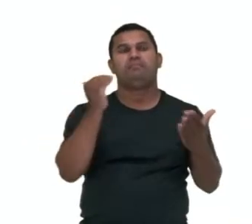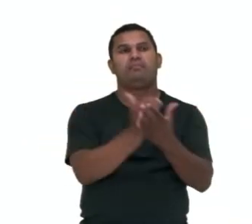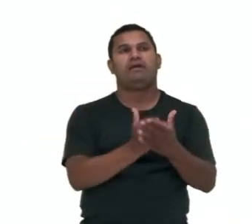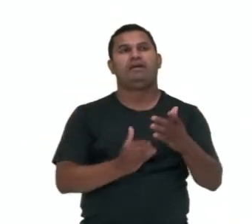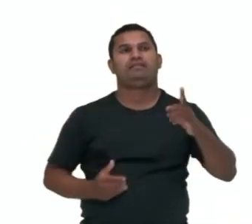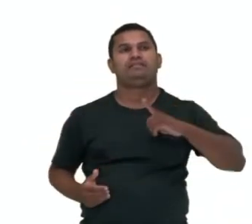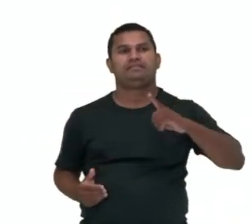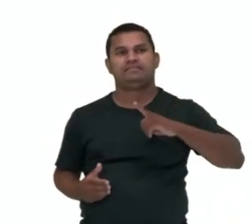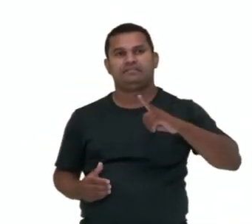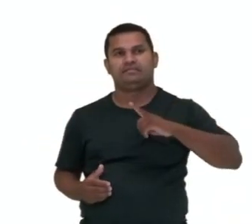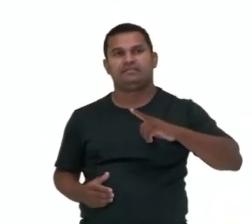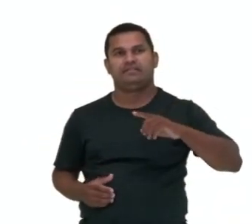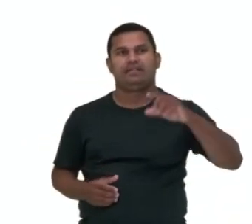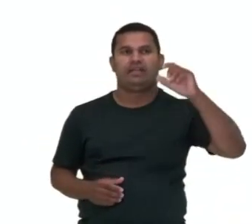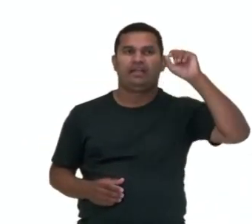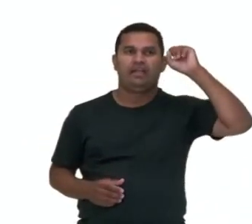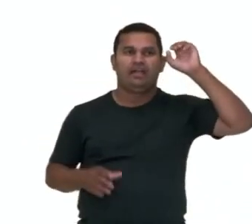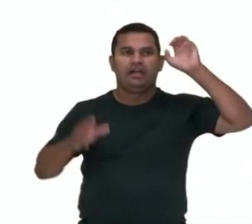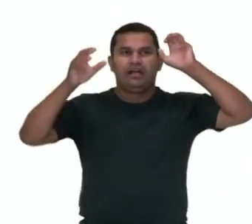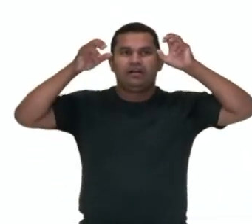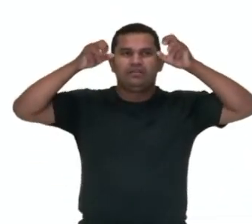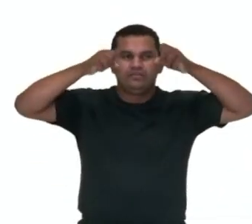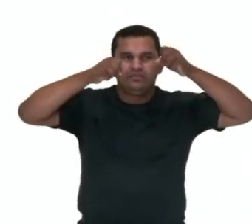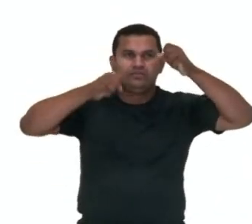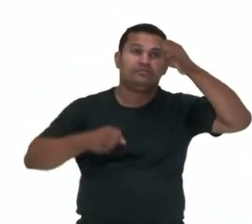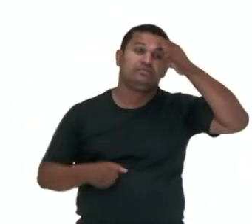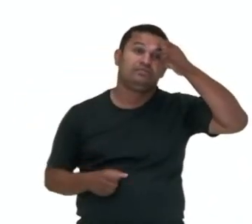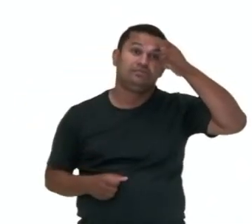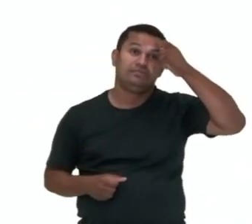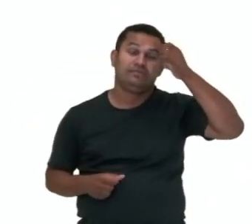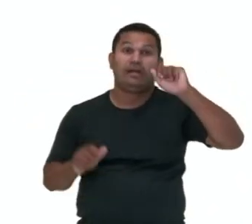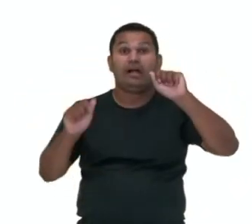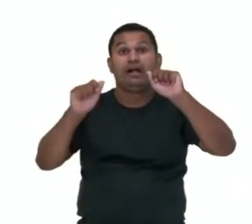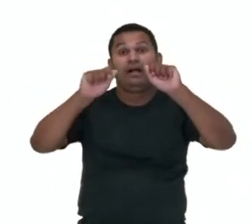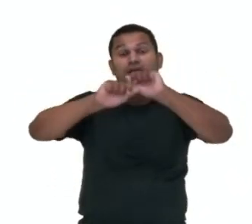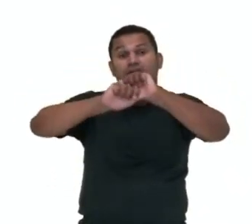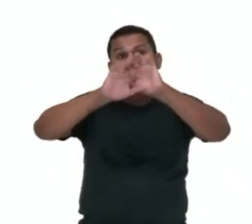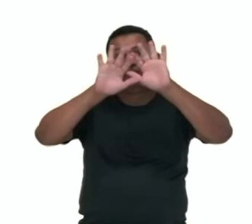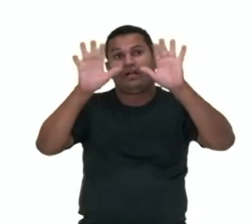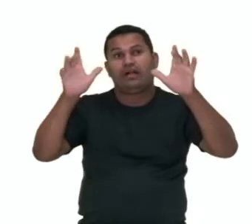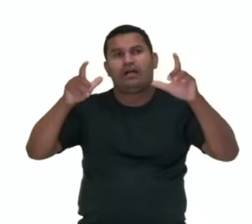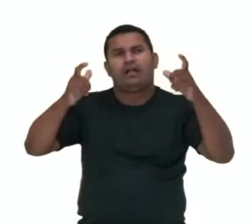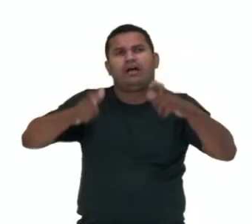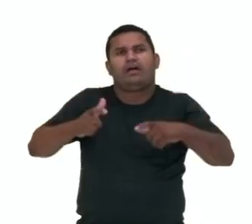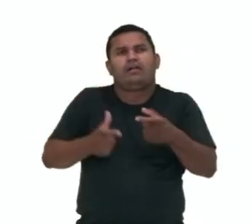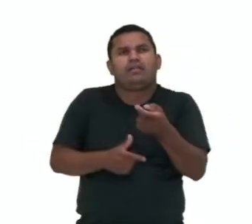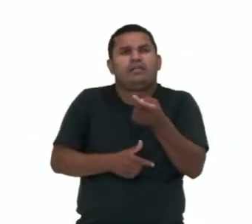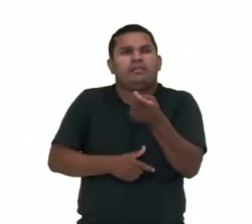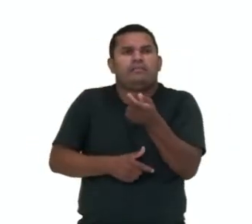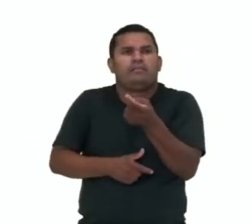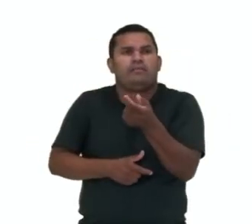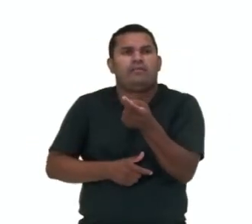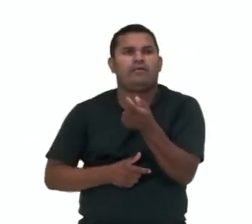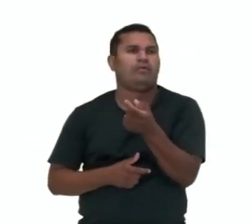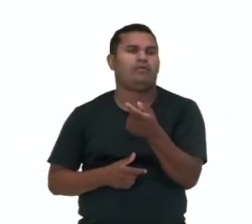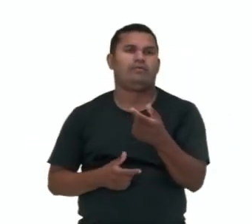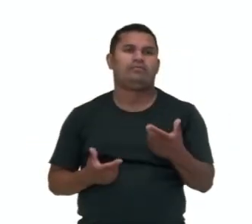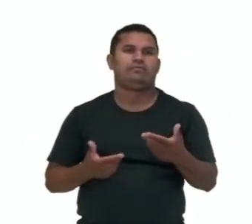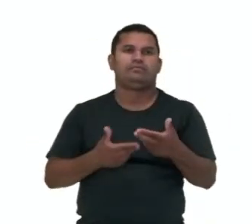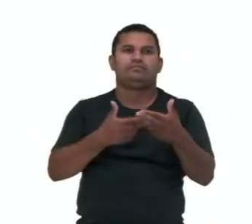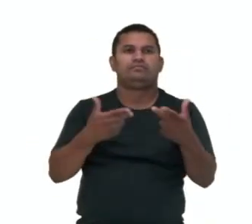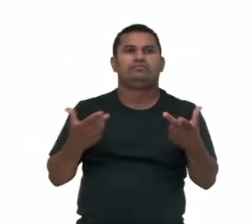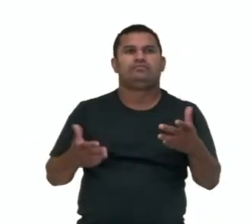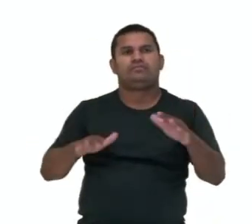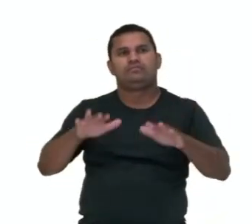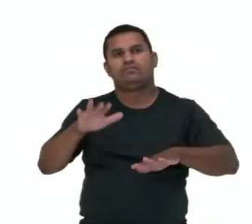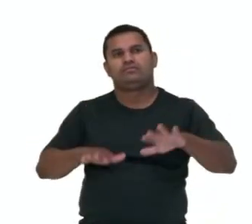né? E aí as partes mais claras são onde a gente tem a menor quantidade em termos de